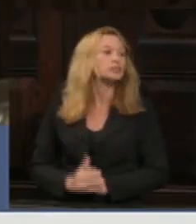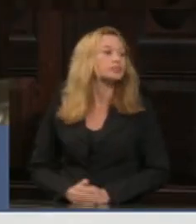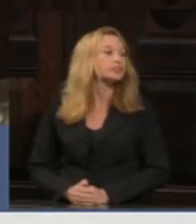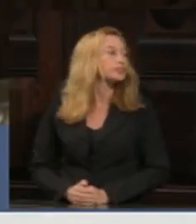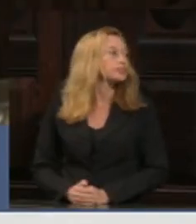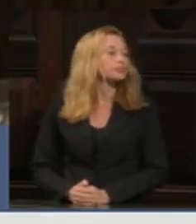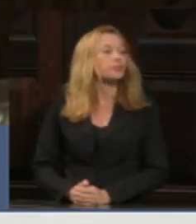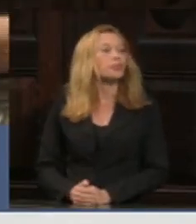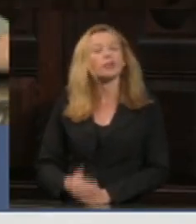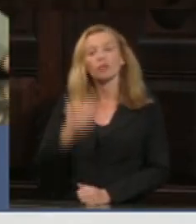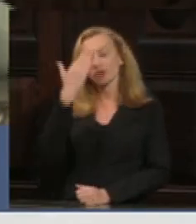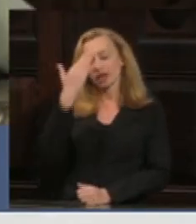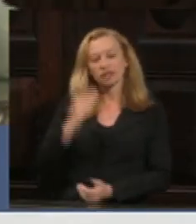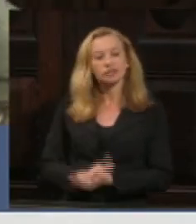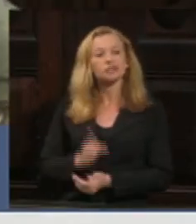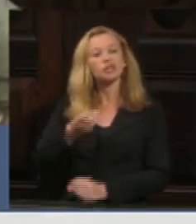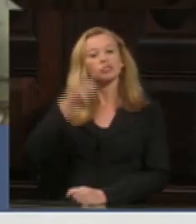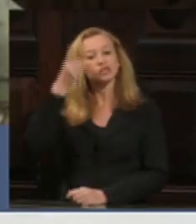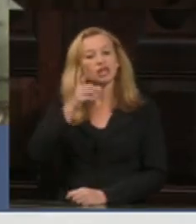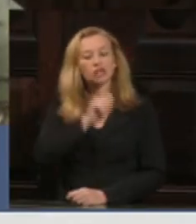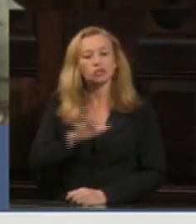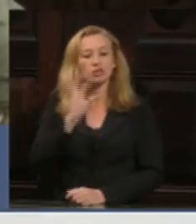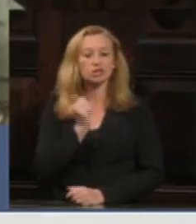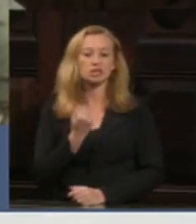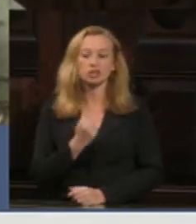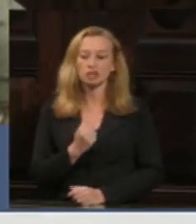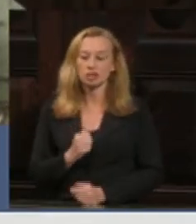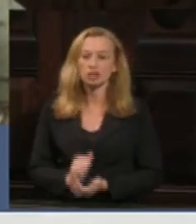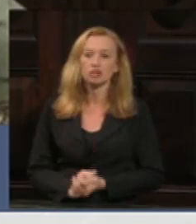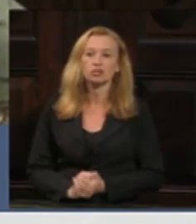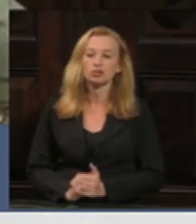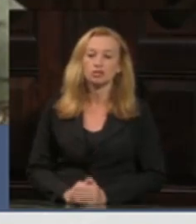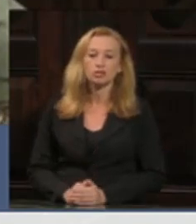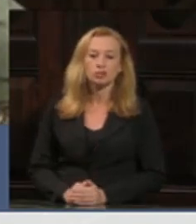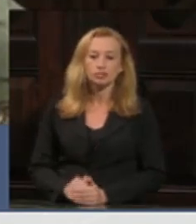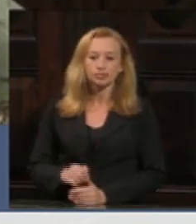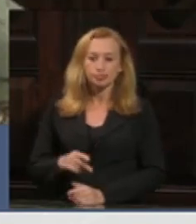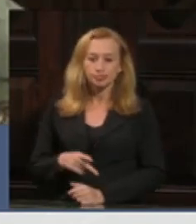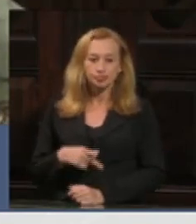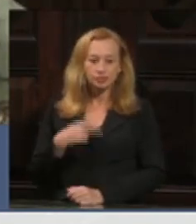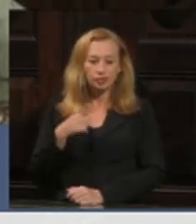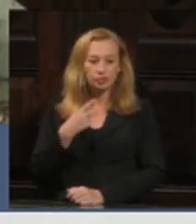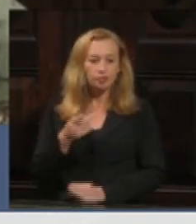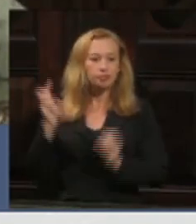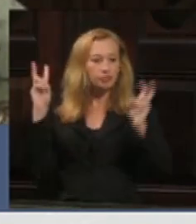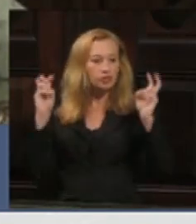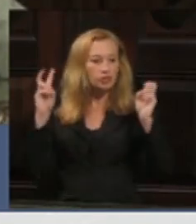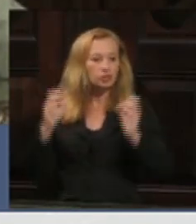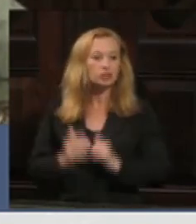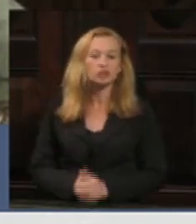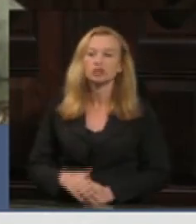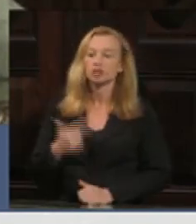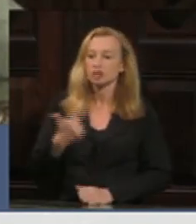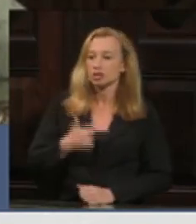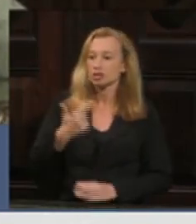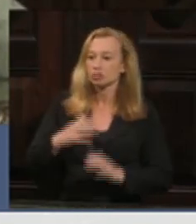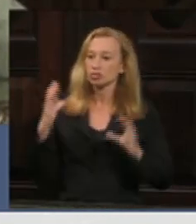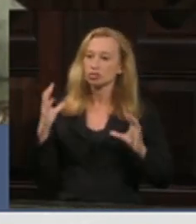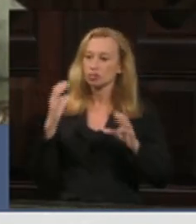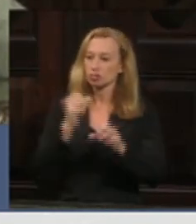Rocha. Deputada Lucinha, eu estou trazendo isso aqui à tona, porque a segunda conclusão que